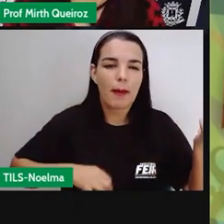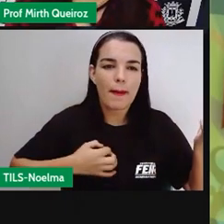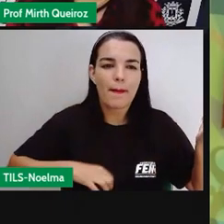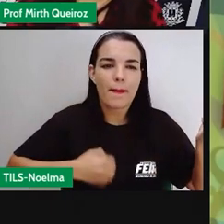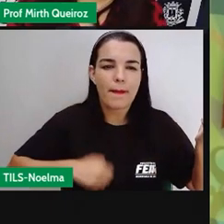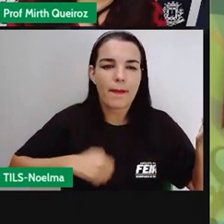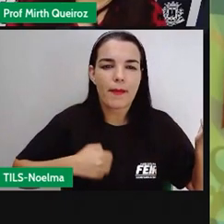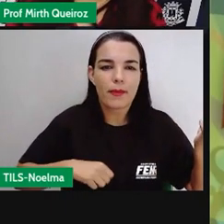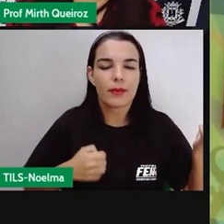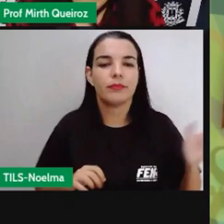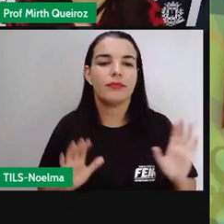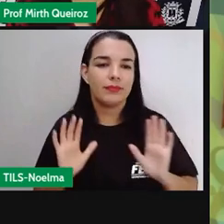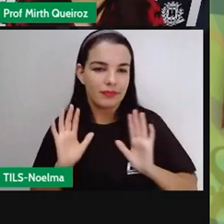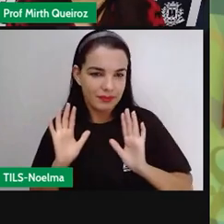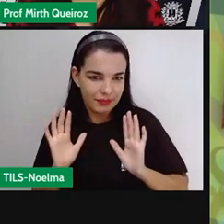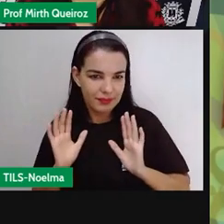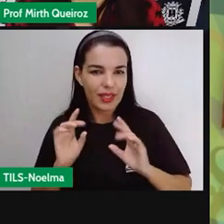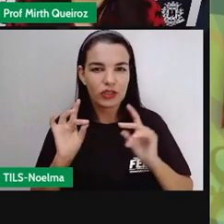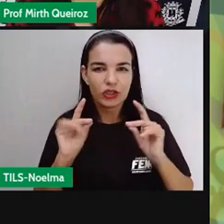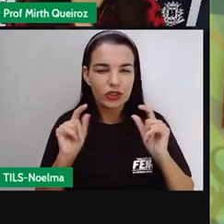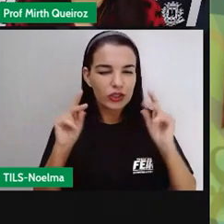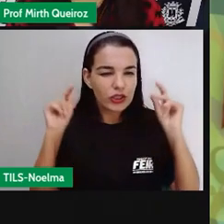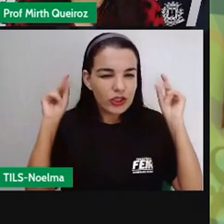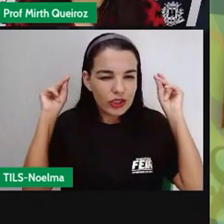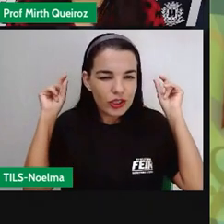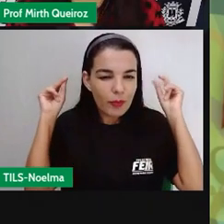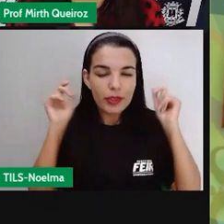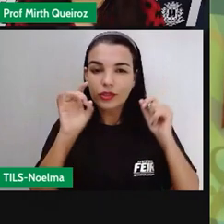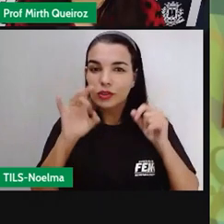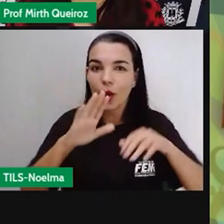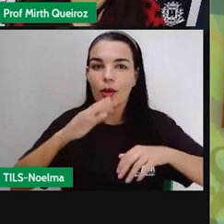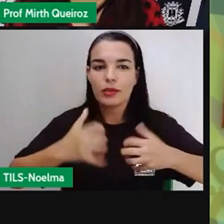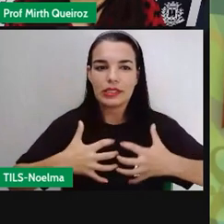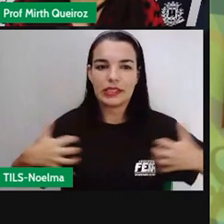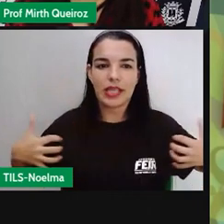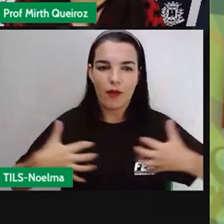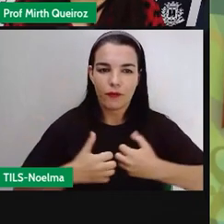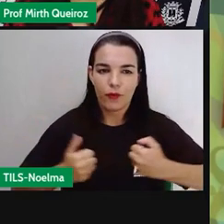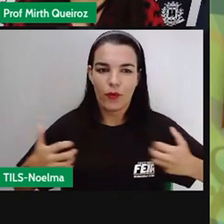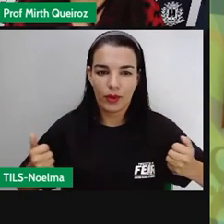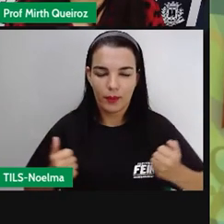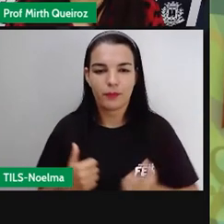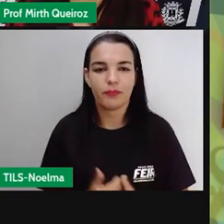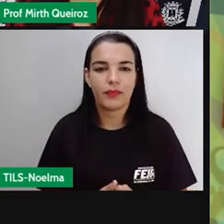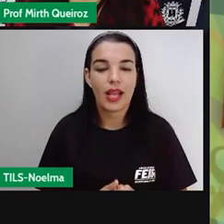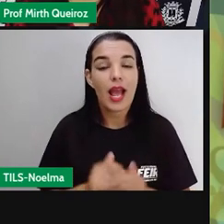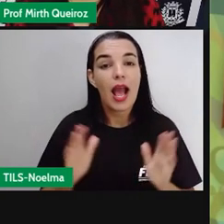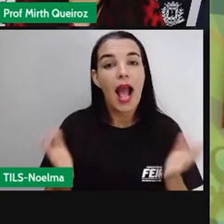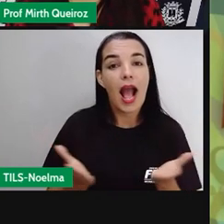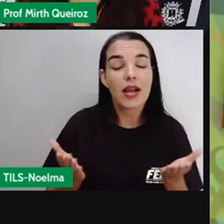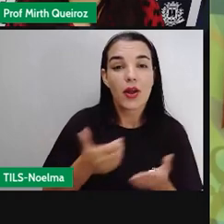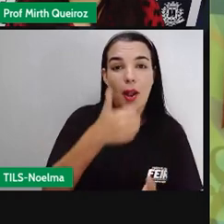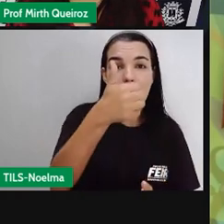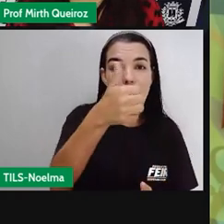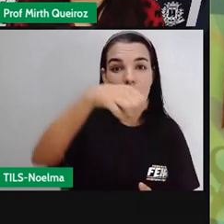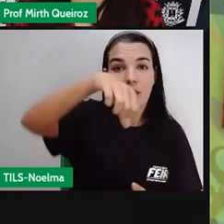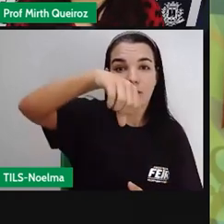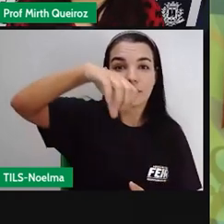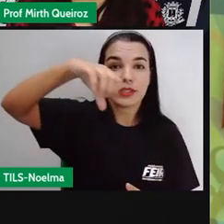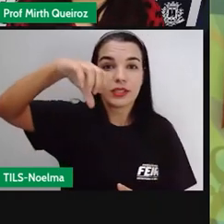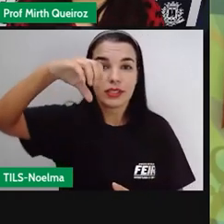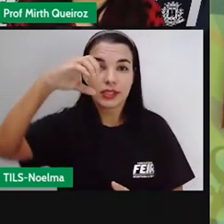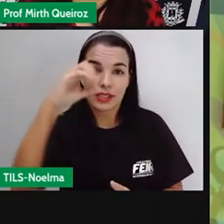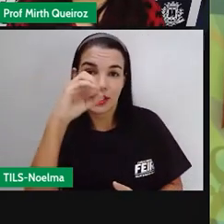forró pé de serra como a gente tinha antigamente. Já na década de 90, outros elementos